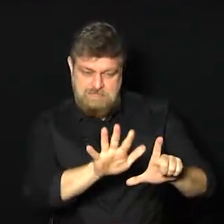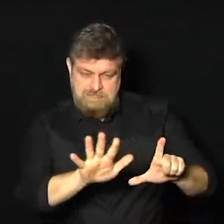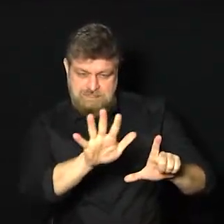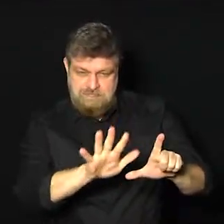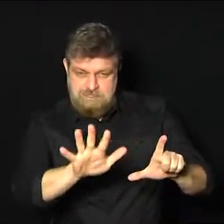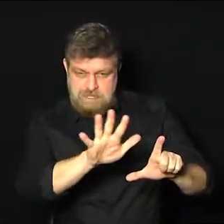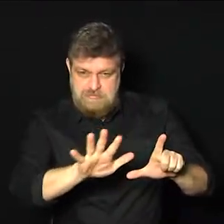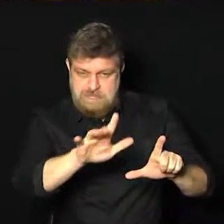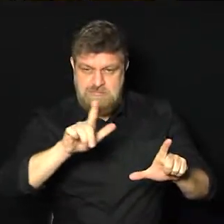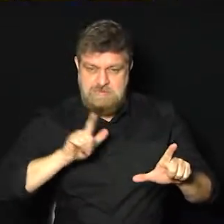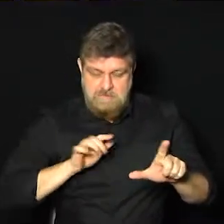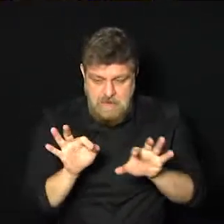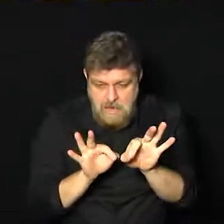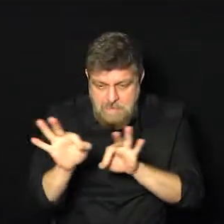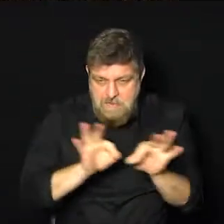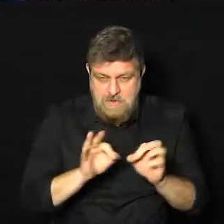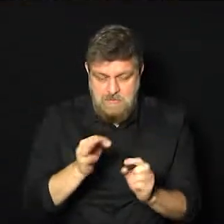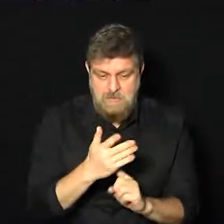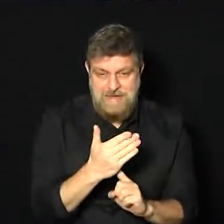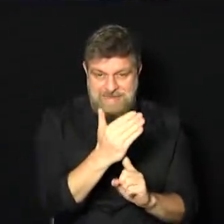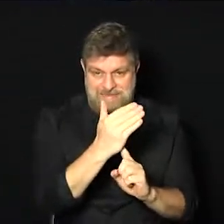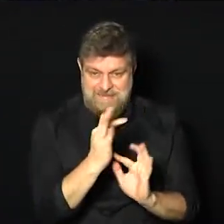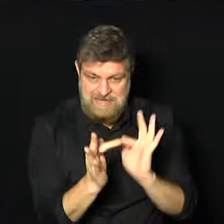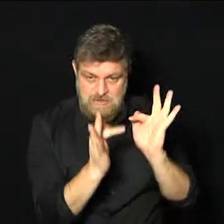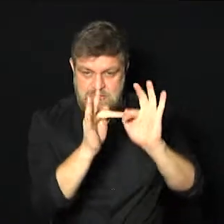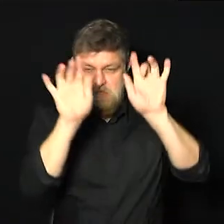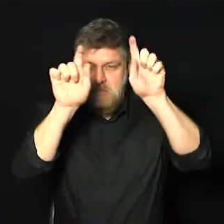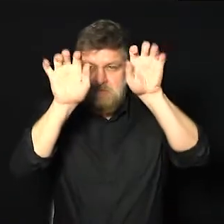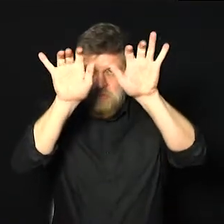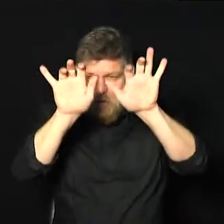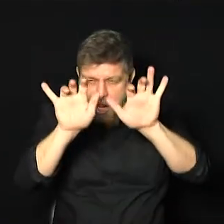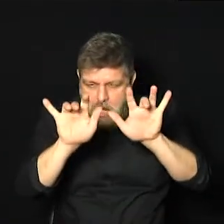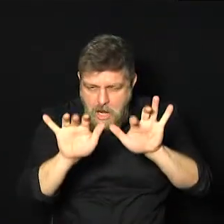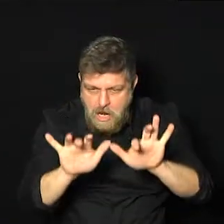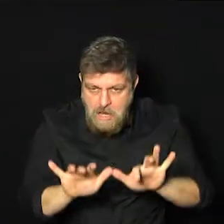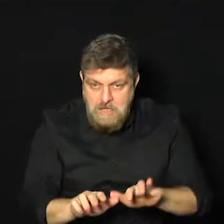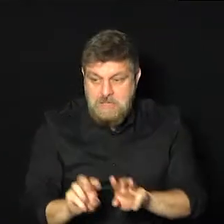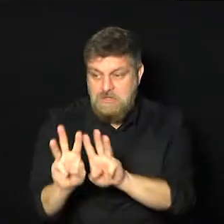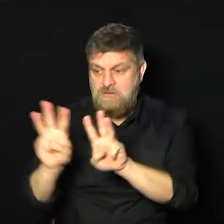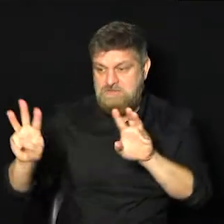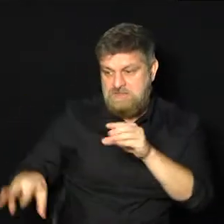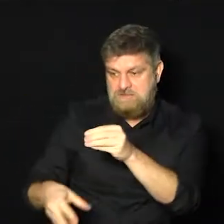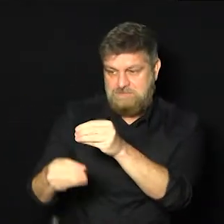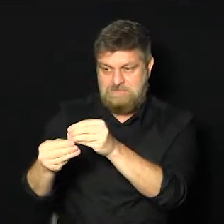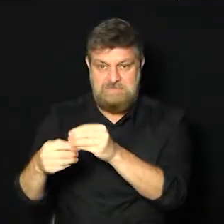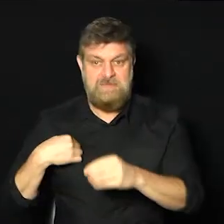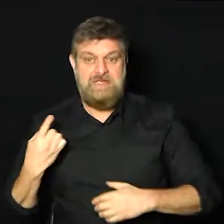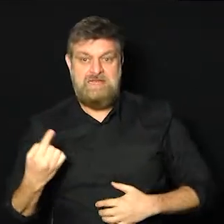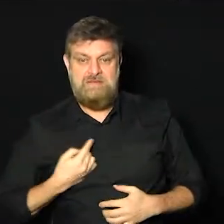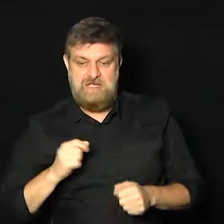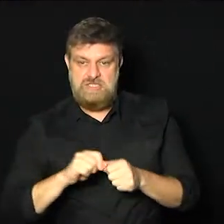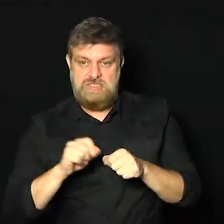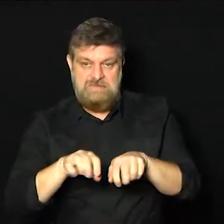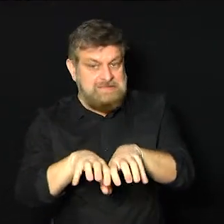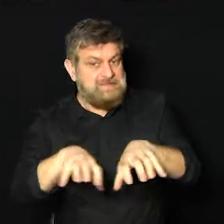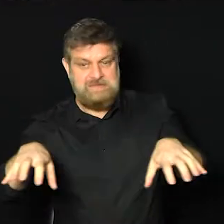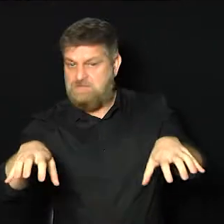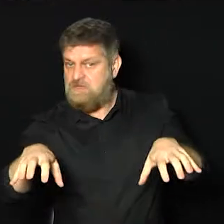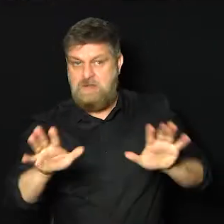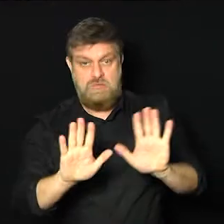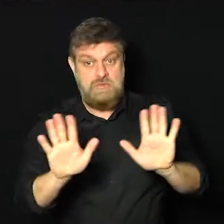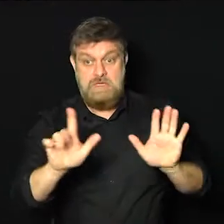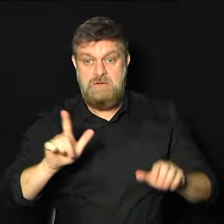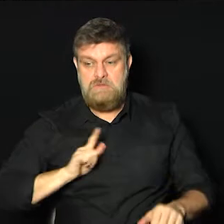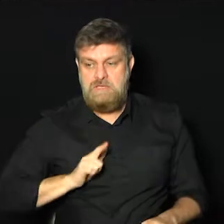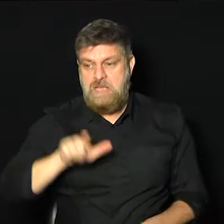um exercício de desenvolvimento de tecnologias e programação integrado já no site. Então, não é uma plataforma que a gente fez à parte e